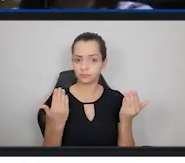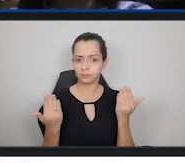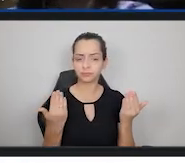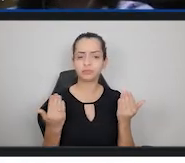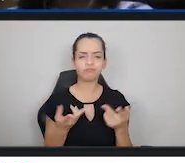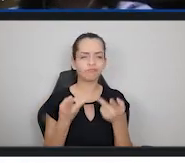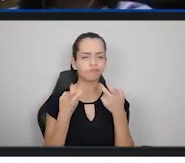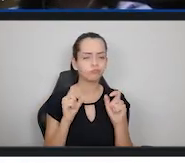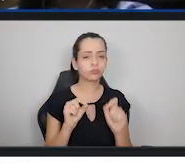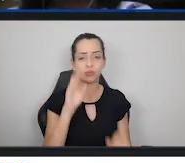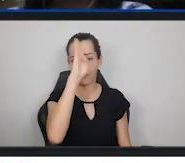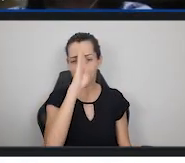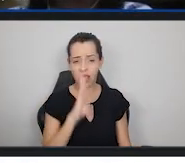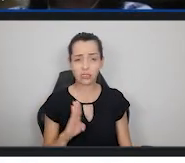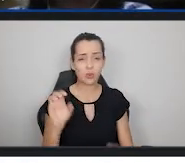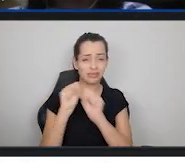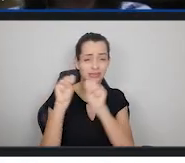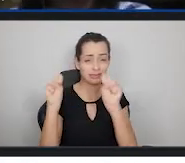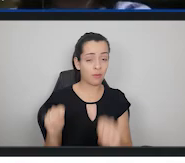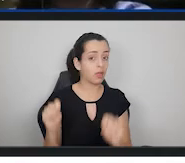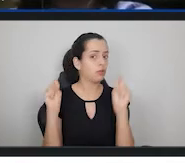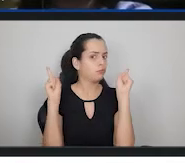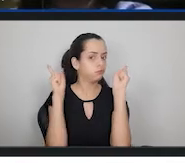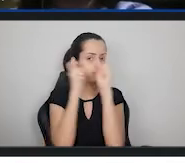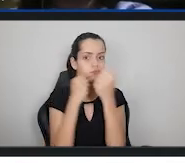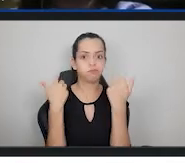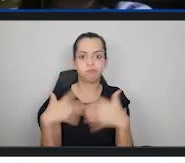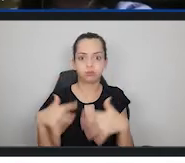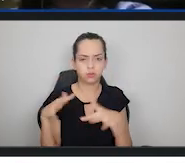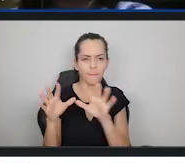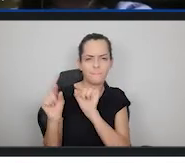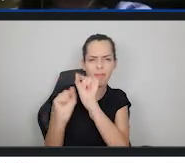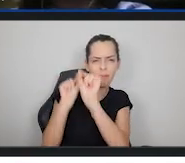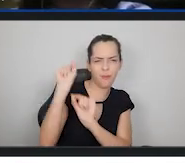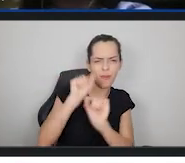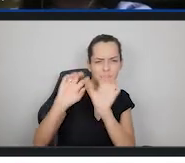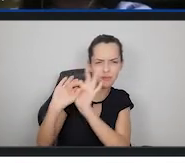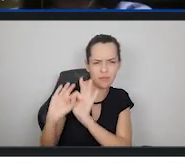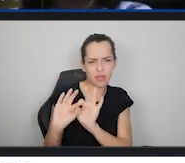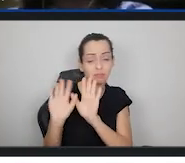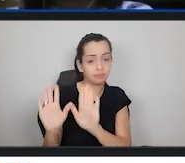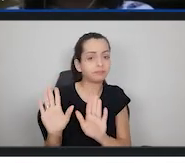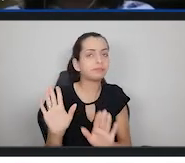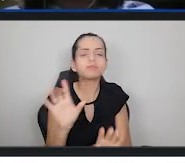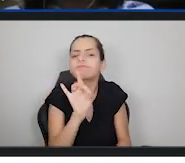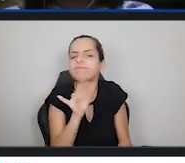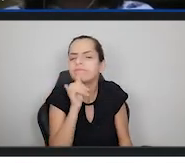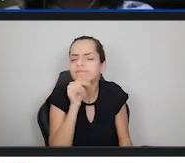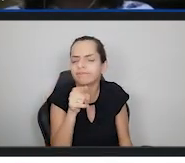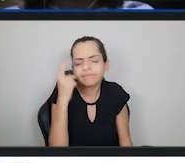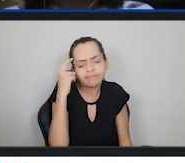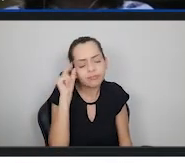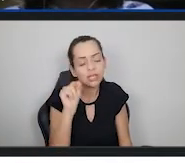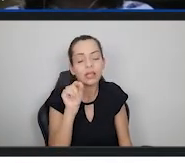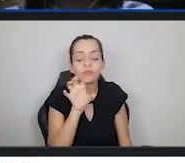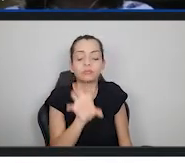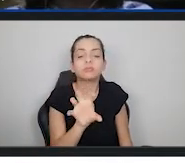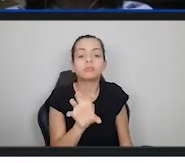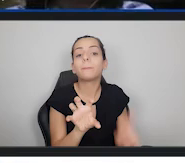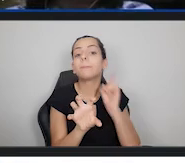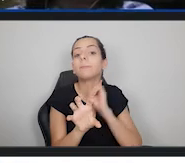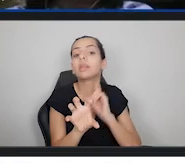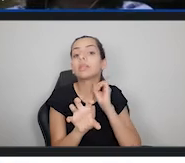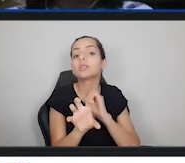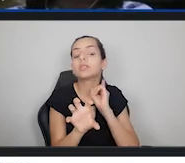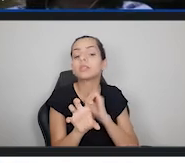novamente. Então, em termos de subestação, eu perco um pouco em se tratando de corrente contínua, tá? Fazendo um paralelo,